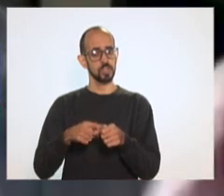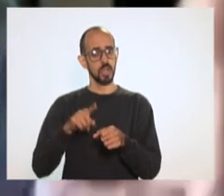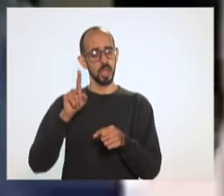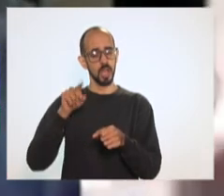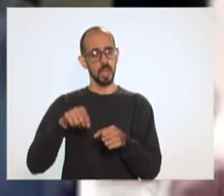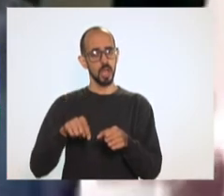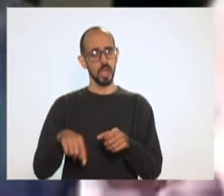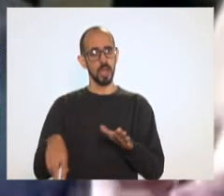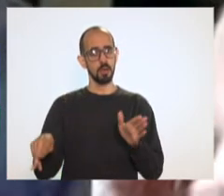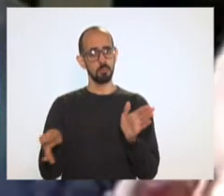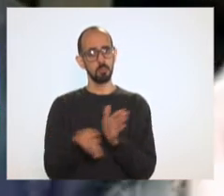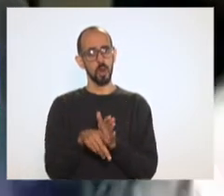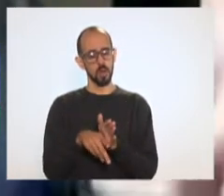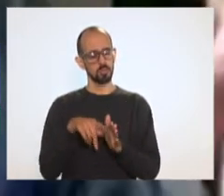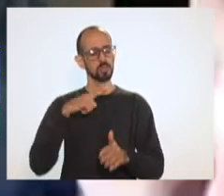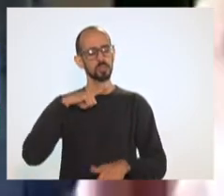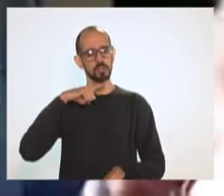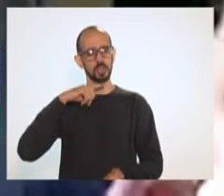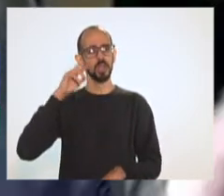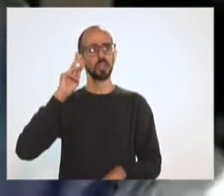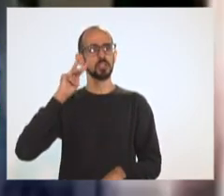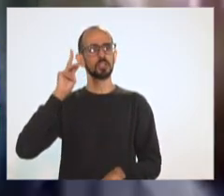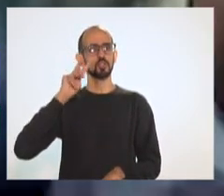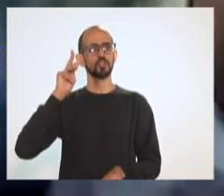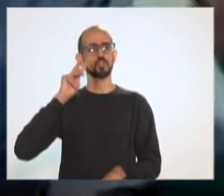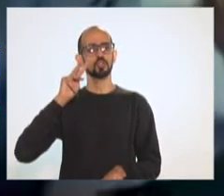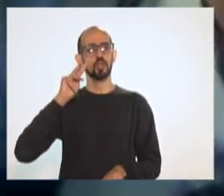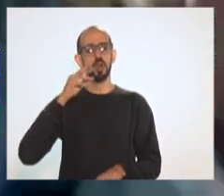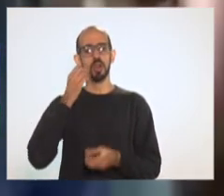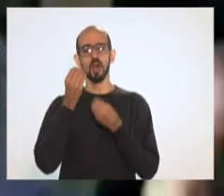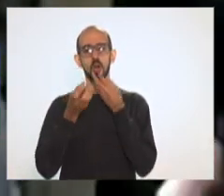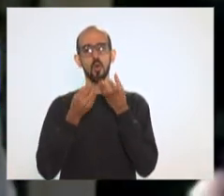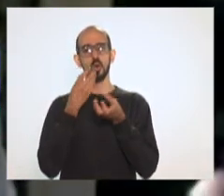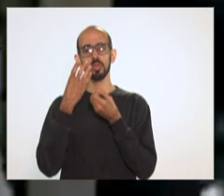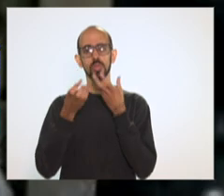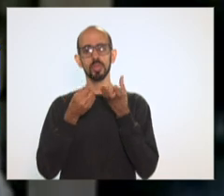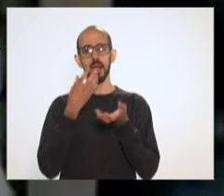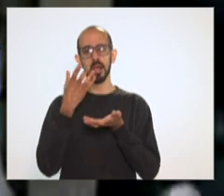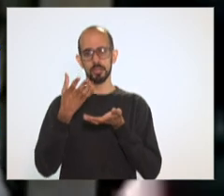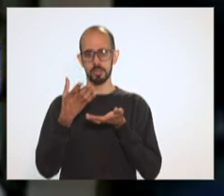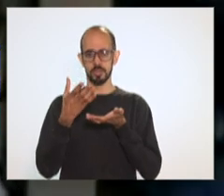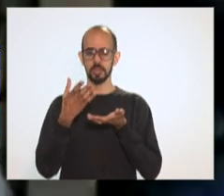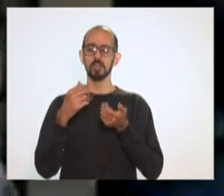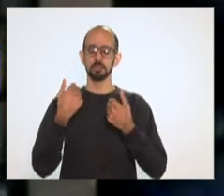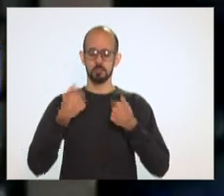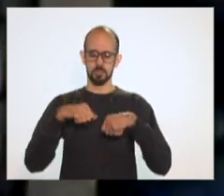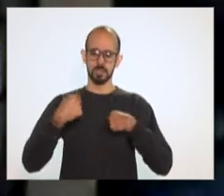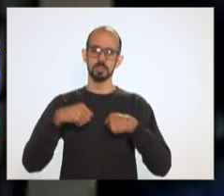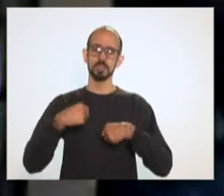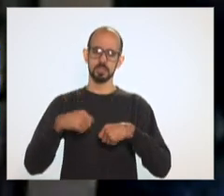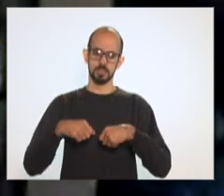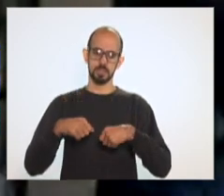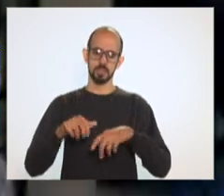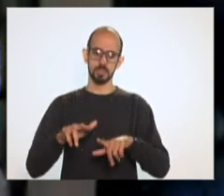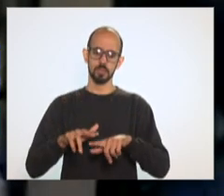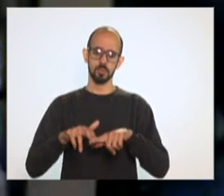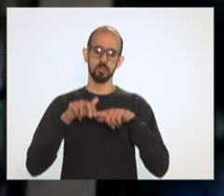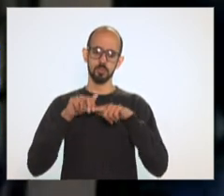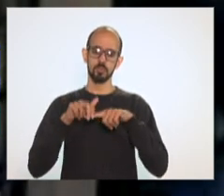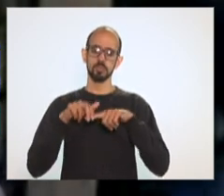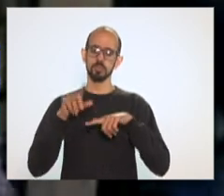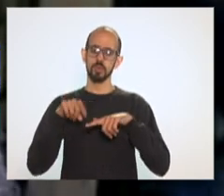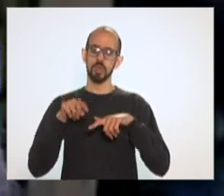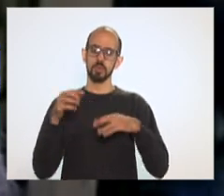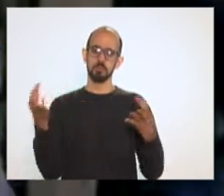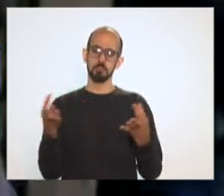tem muita história contada é a ser contada ainda de maneira que olha é perfeito